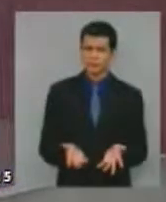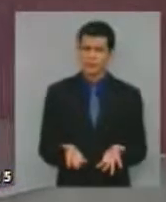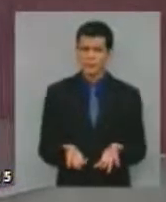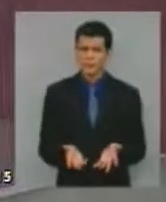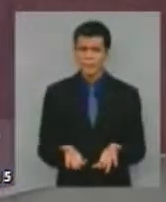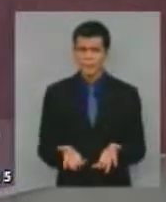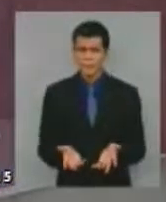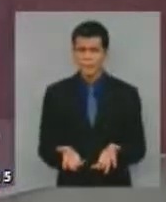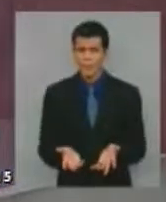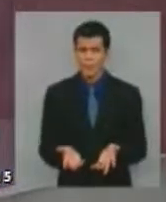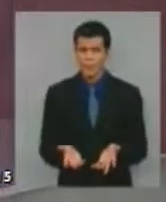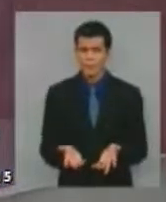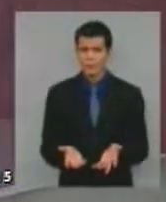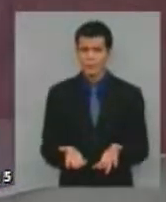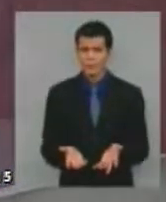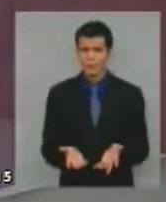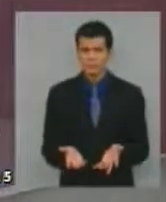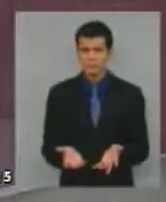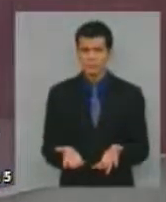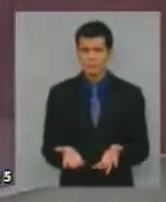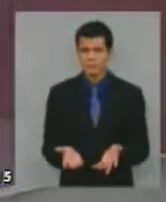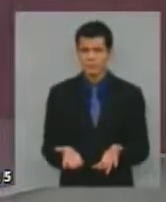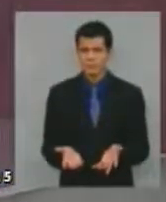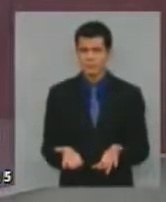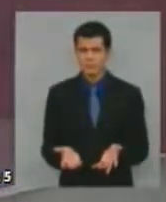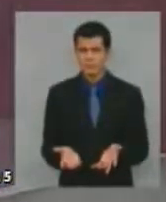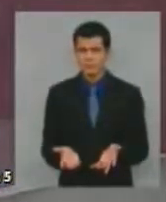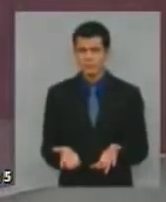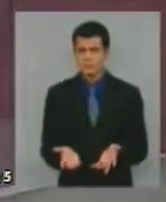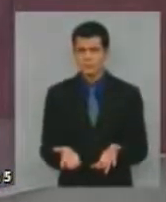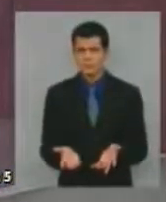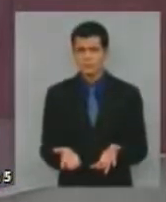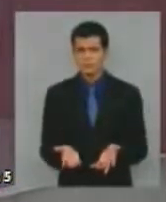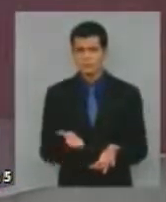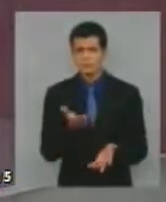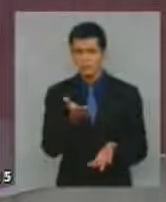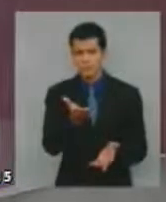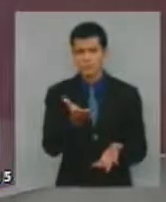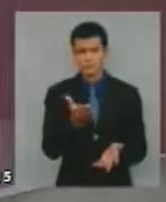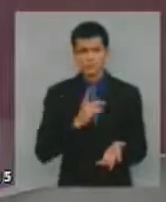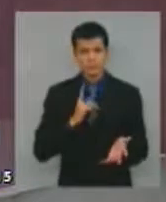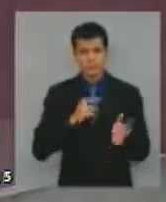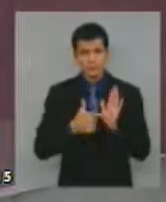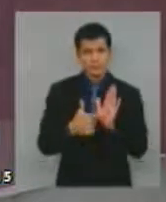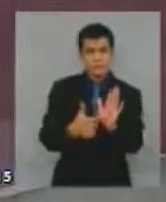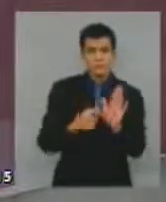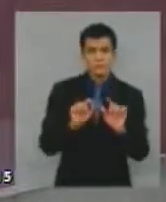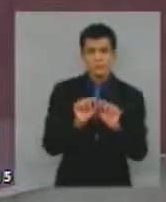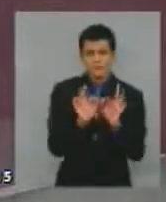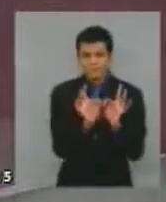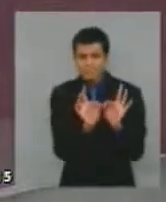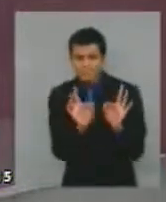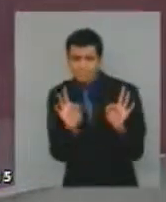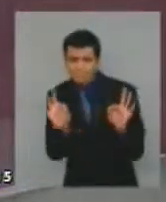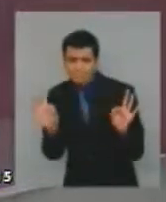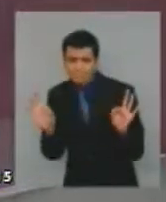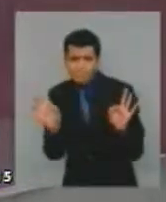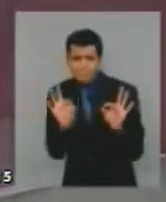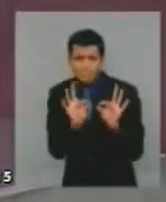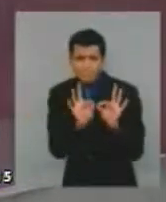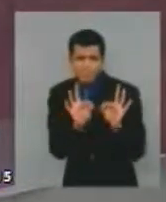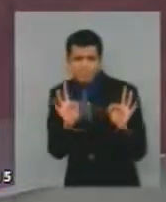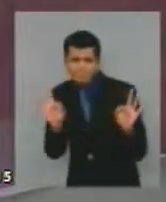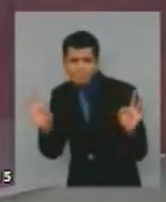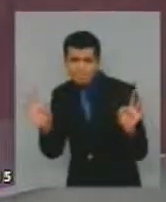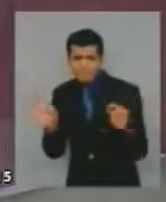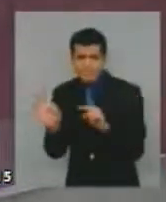Fortaleza, esse aqui é o indicador, para o nosso telespectador, Fortaleza hoje é a